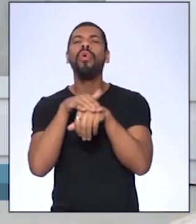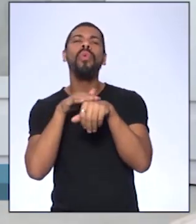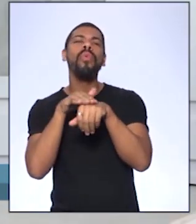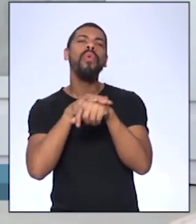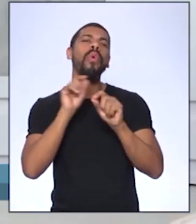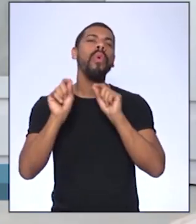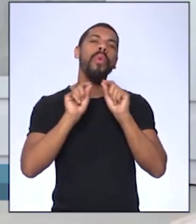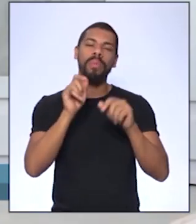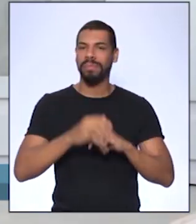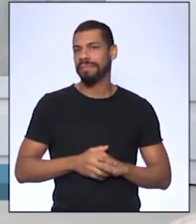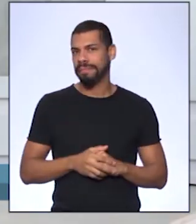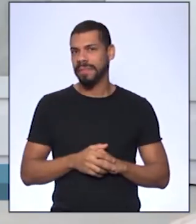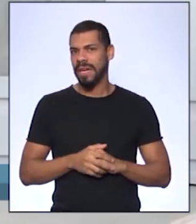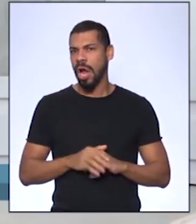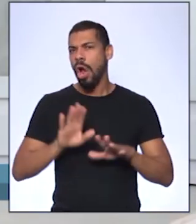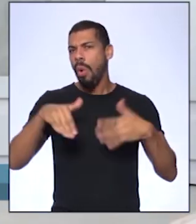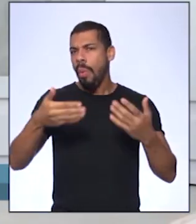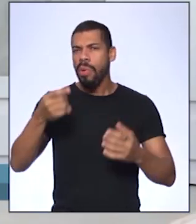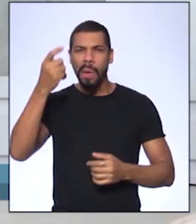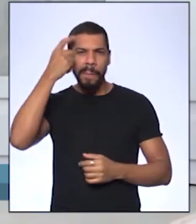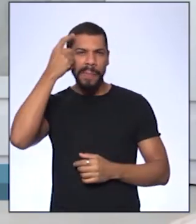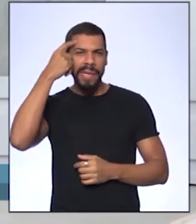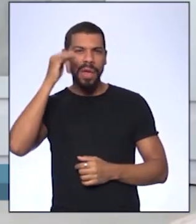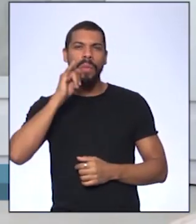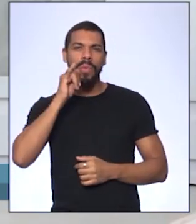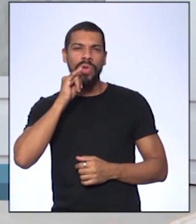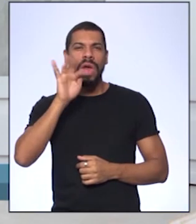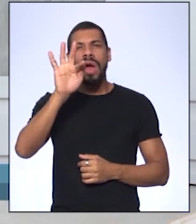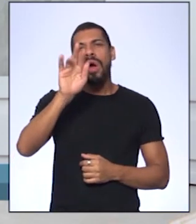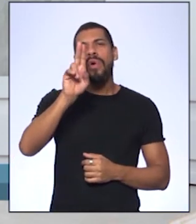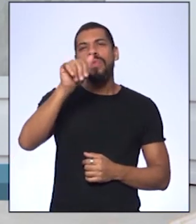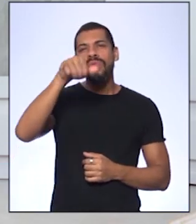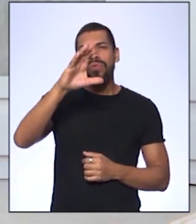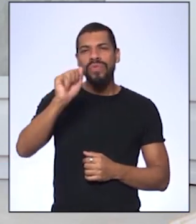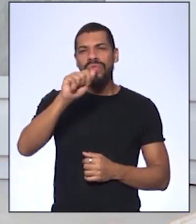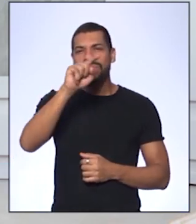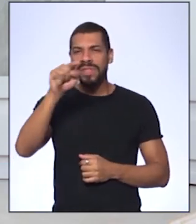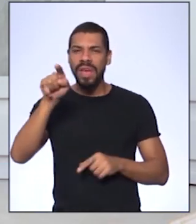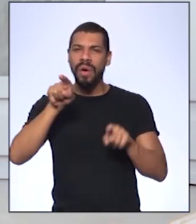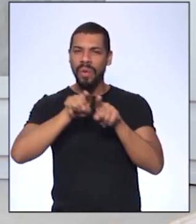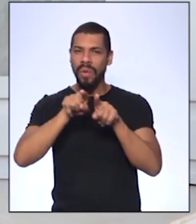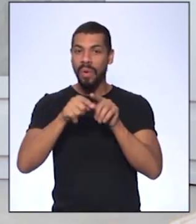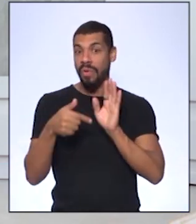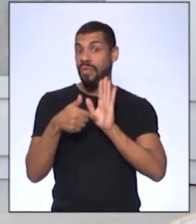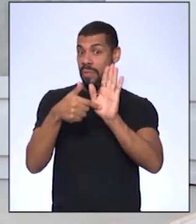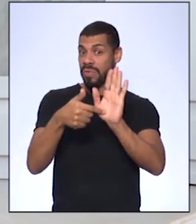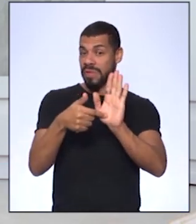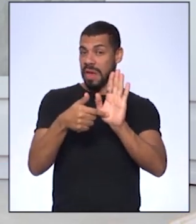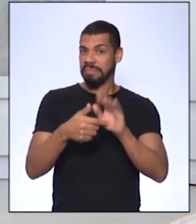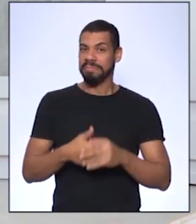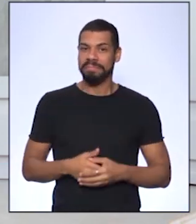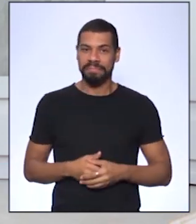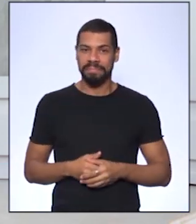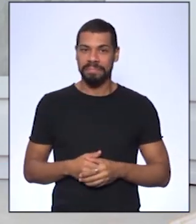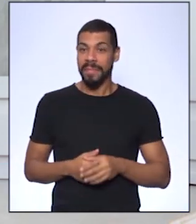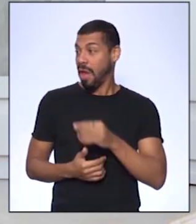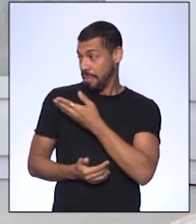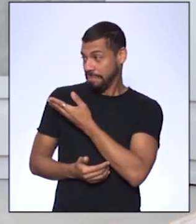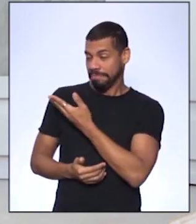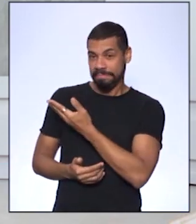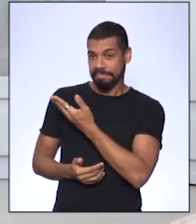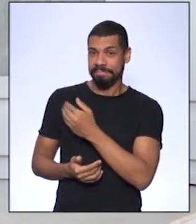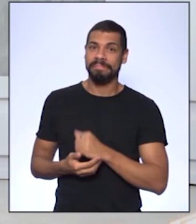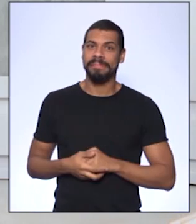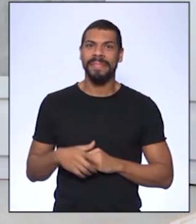à função da linguagem. Quando a gente pensa que vai estudar a função da linguagem, é importante... deixa eu mostrar aqui para vocês, ó. Você vai receber esse